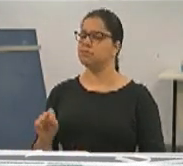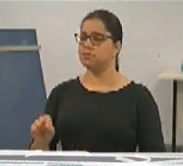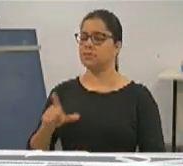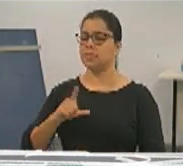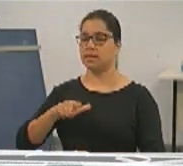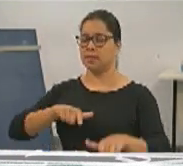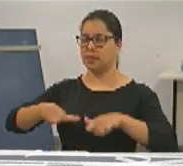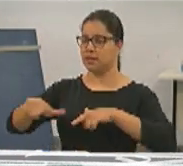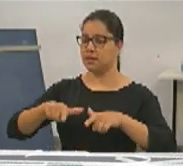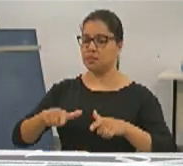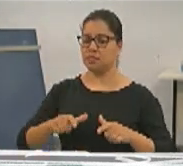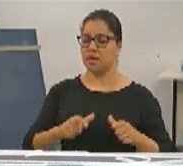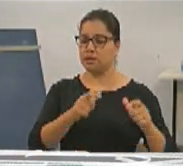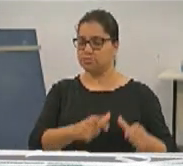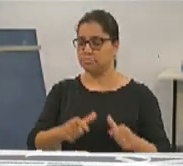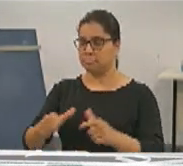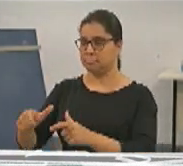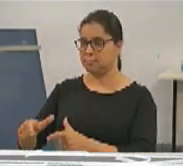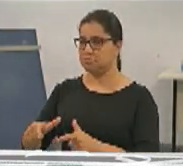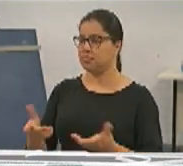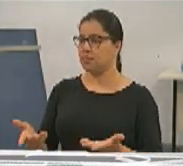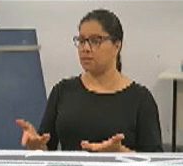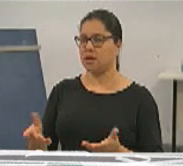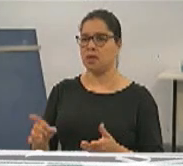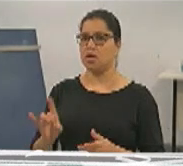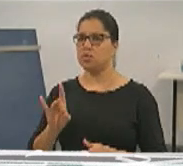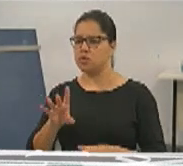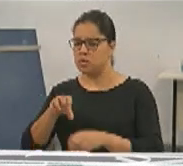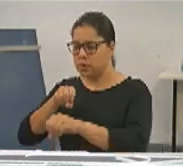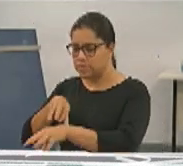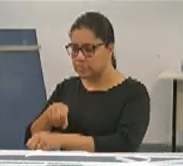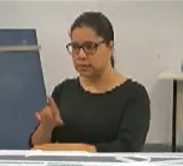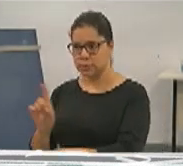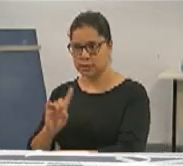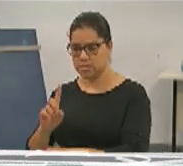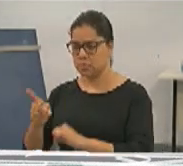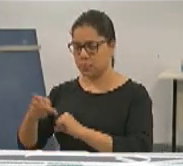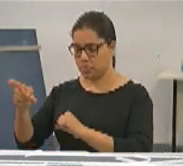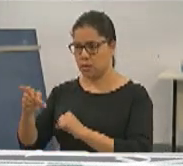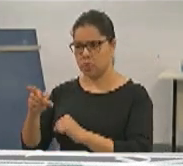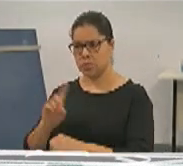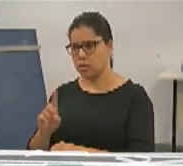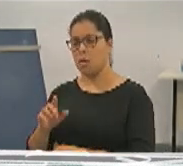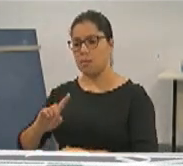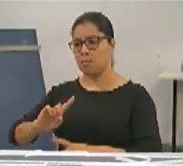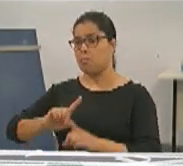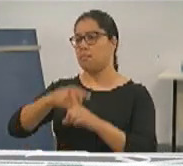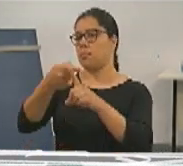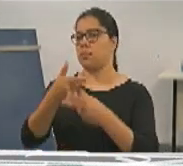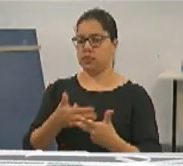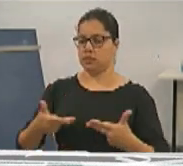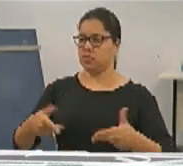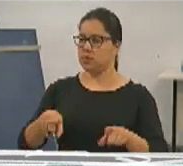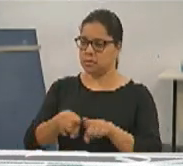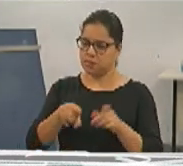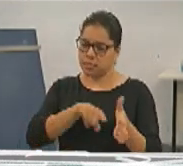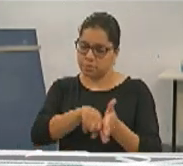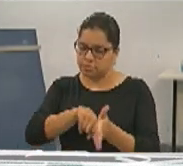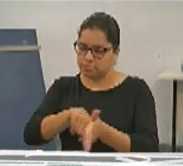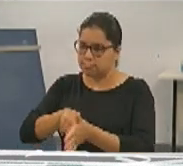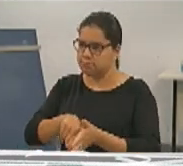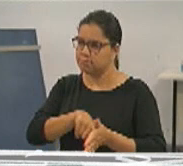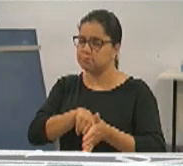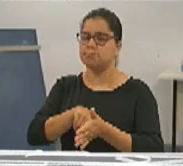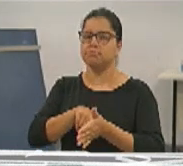em diversas frentes da universidade, não somente no ensino de graduação e pós-graduação, mas também na área da pesquisa, trabalho com pesquisa